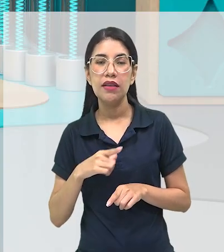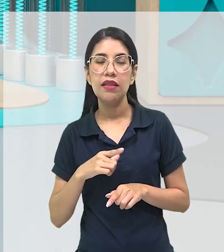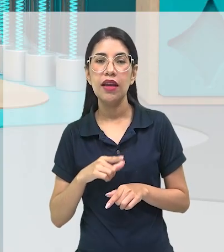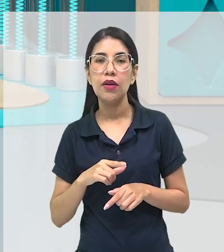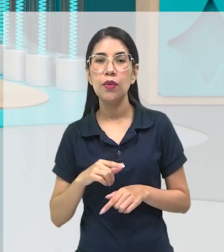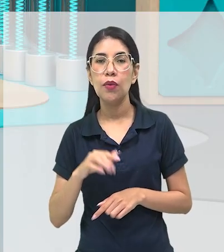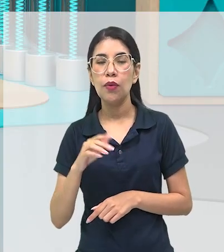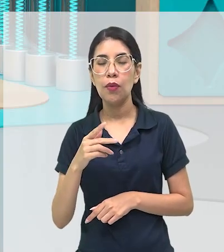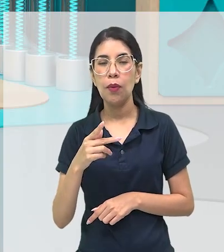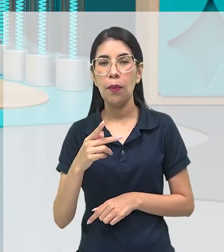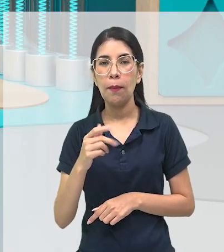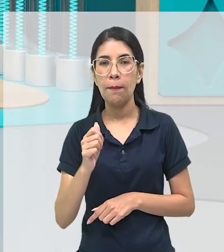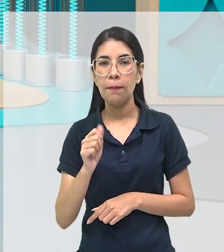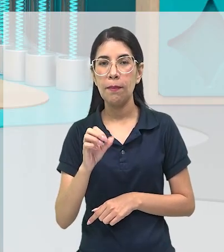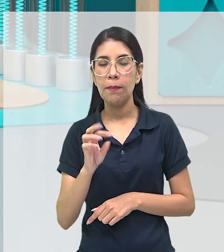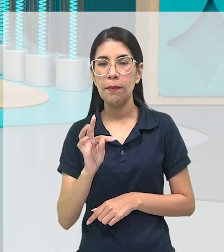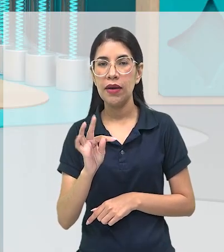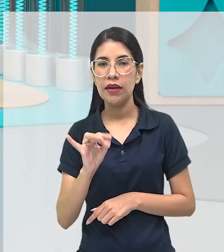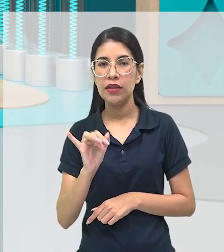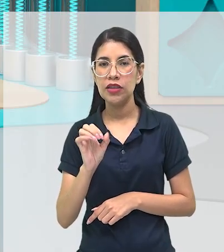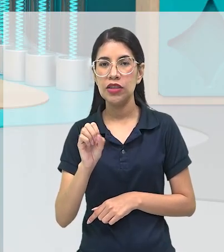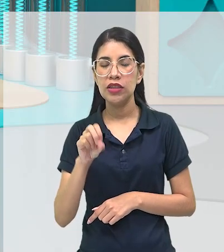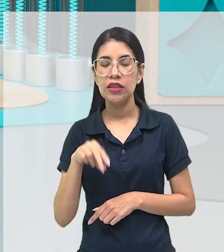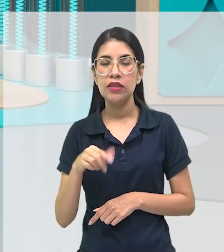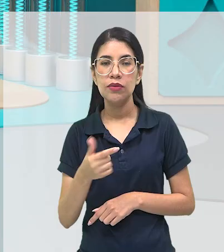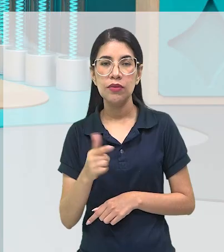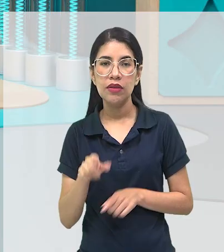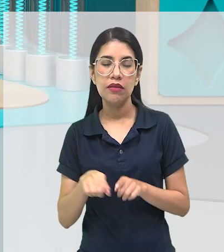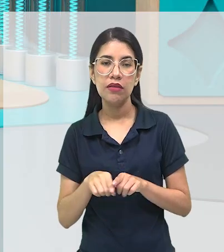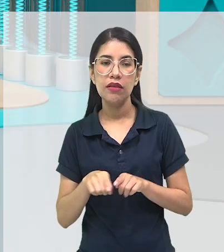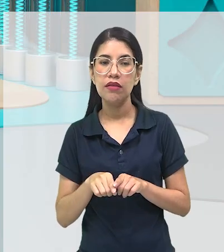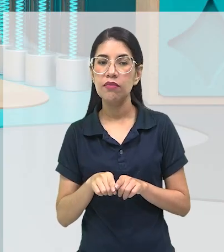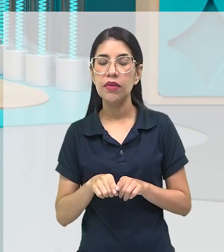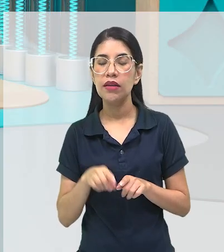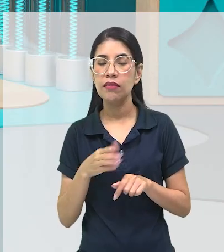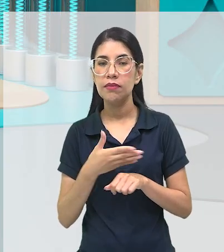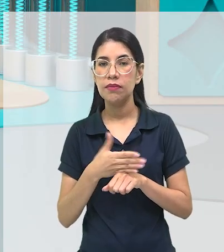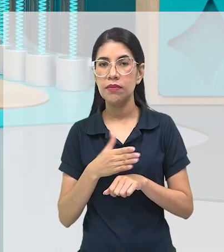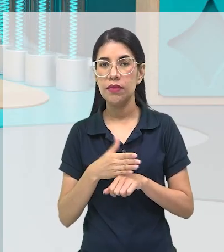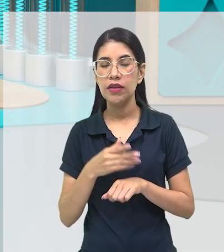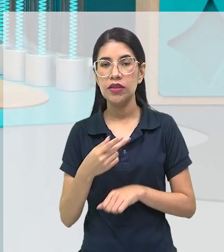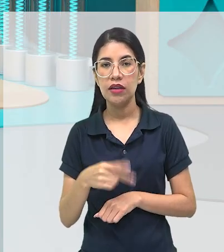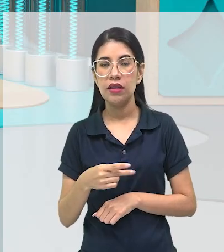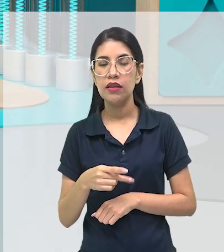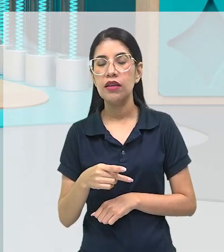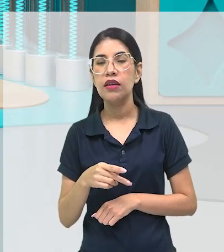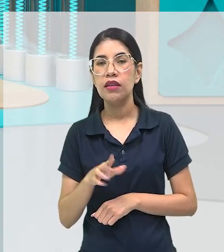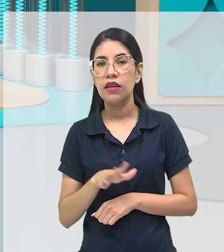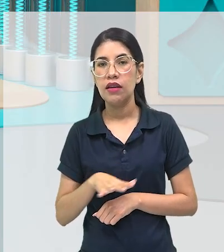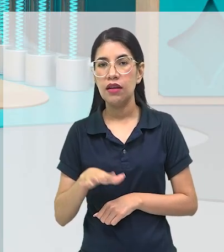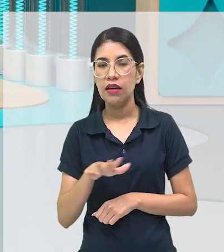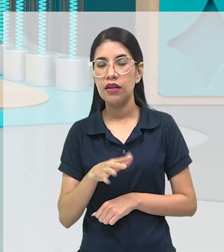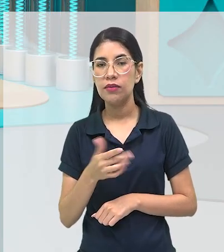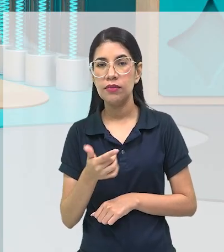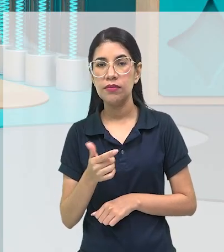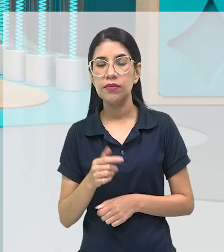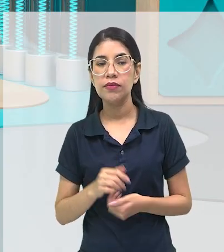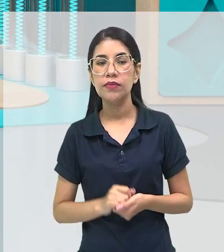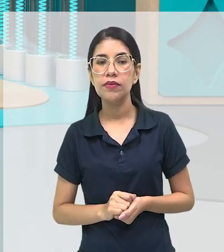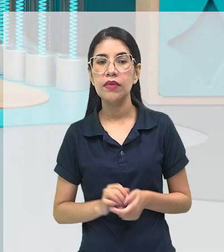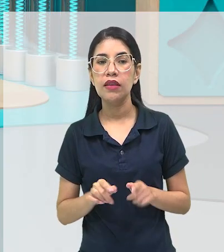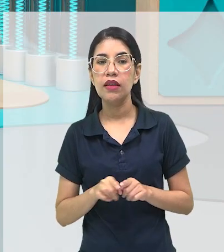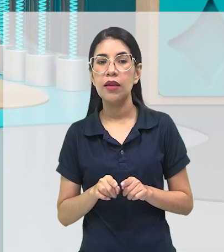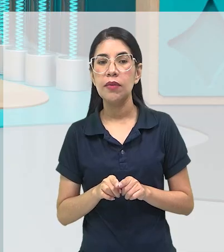patins, que a gente também não tem tanta expressividade, tanta prática, pelo menos aqui na nossa região, e o